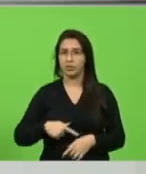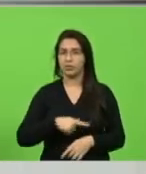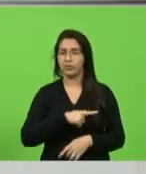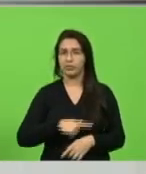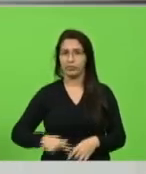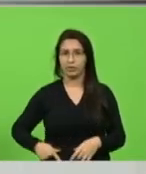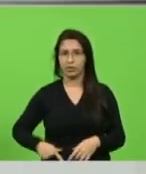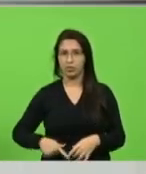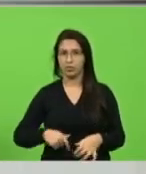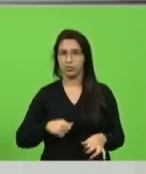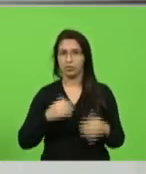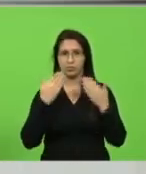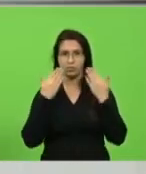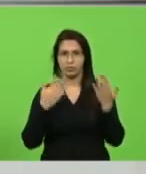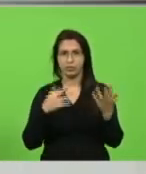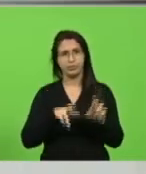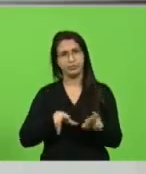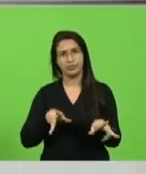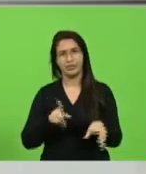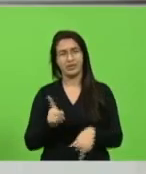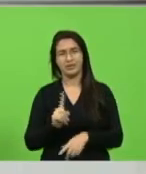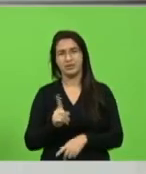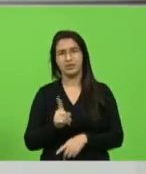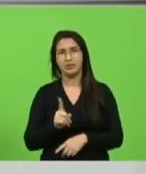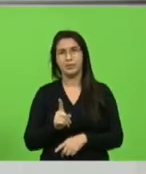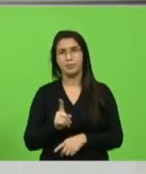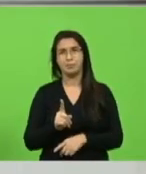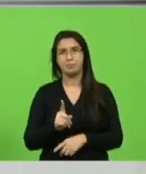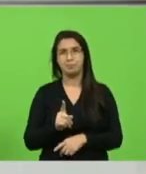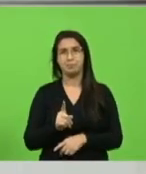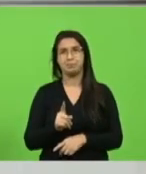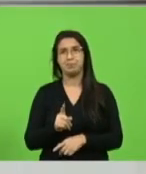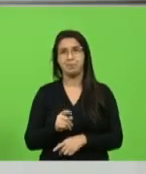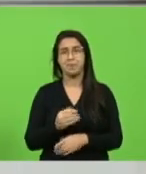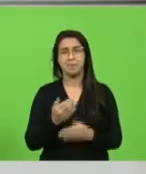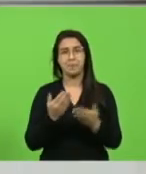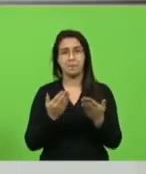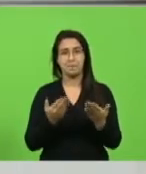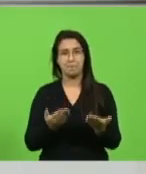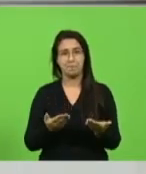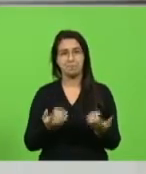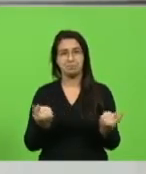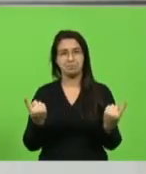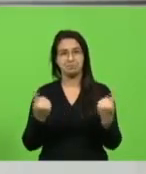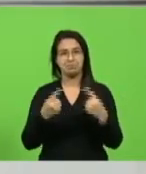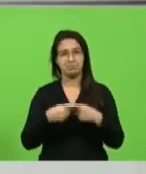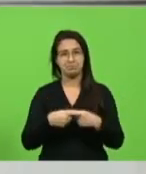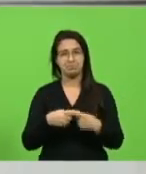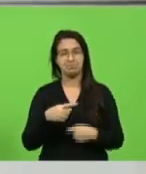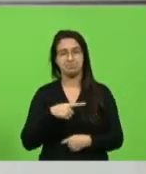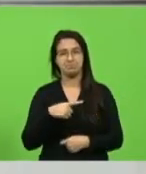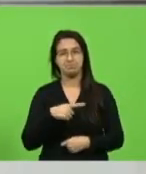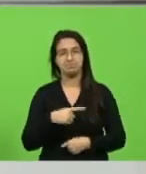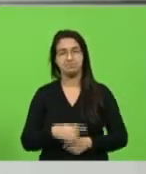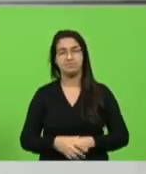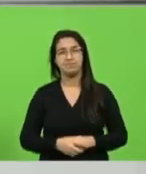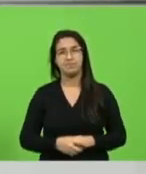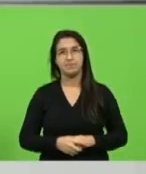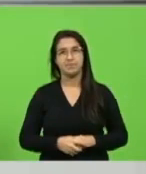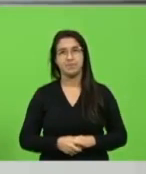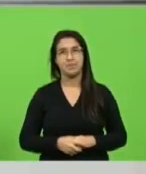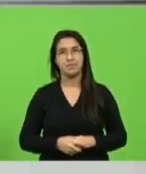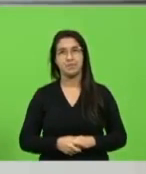demonstrou, transmudando-a em incontroversa. A eficácia